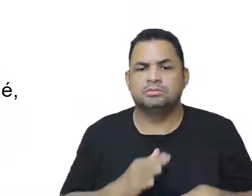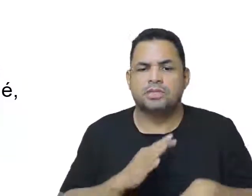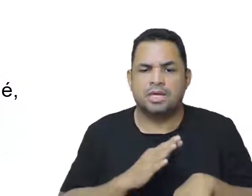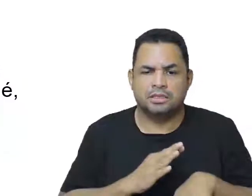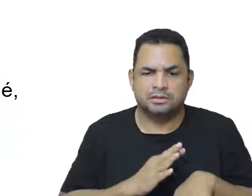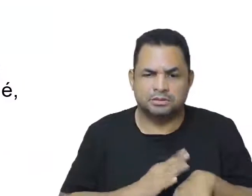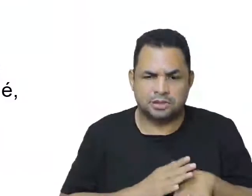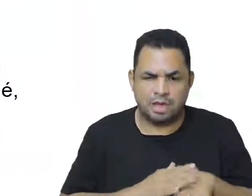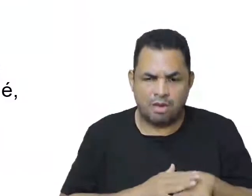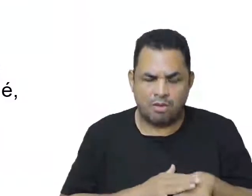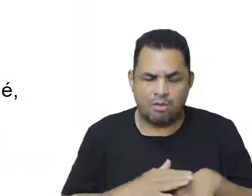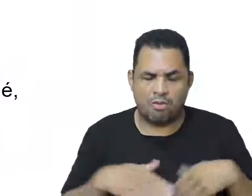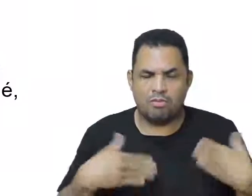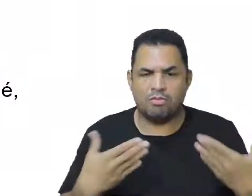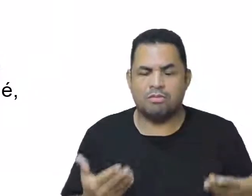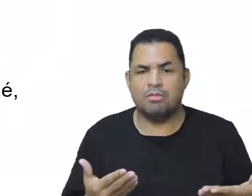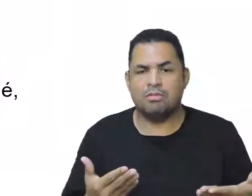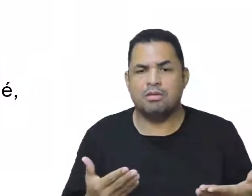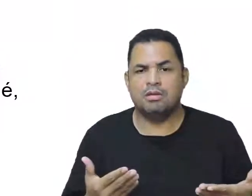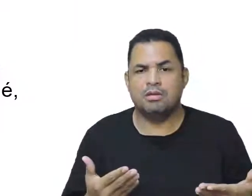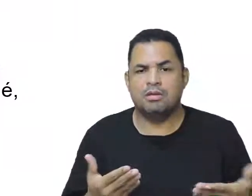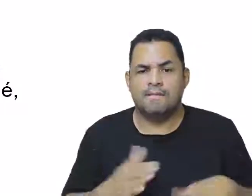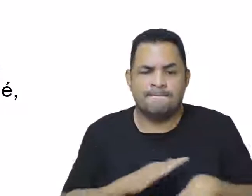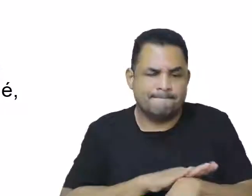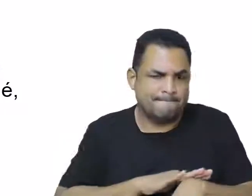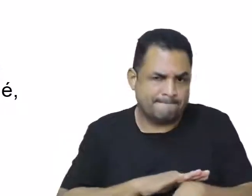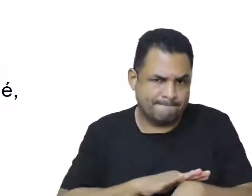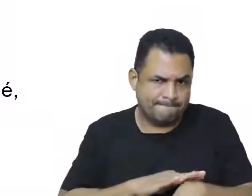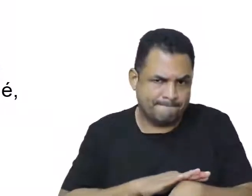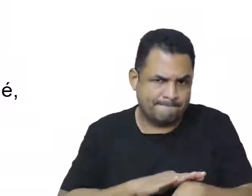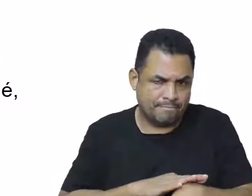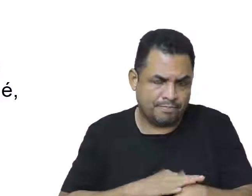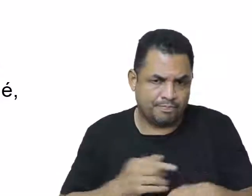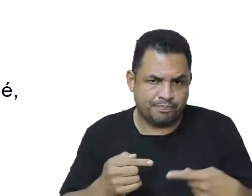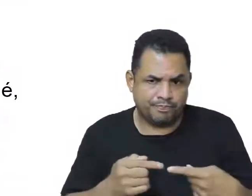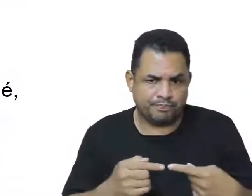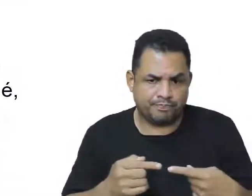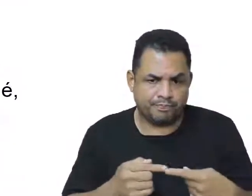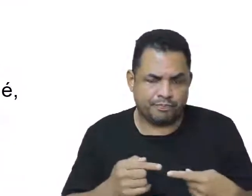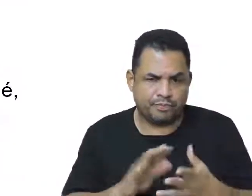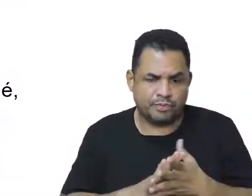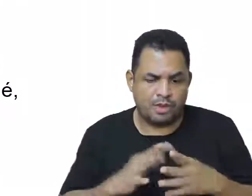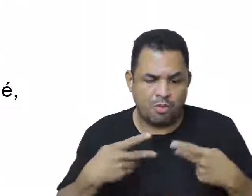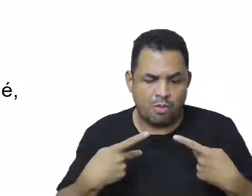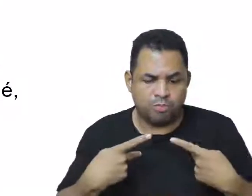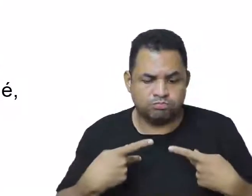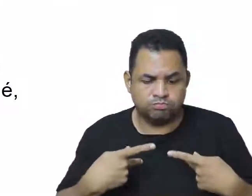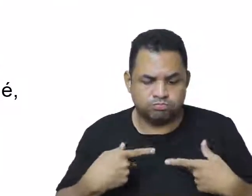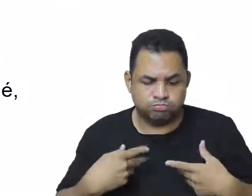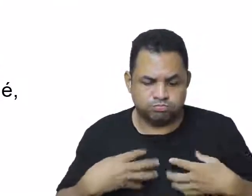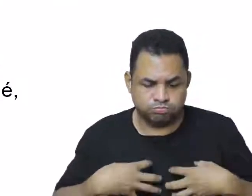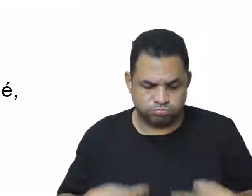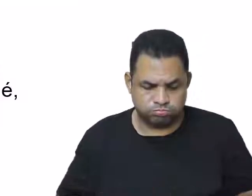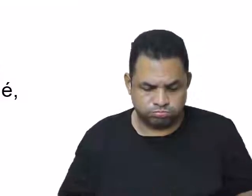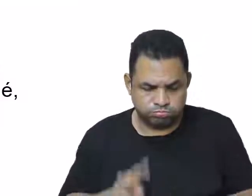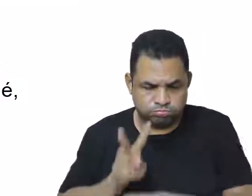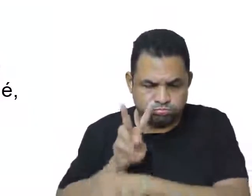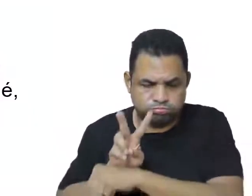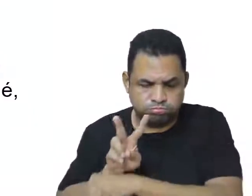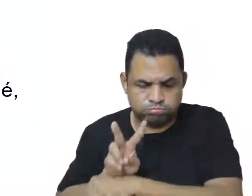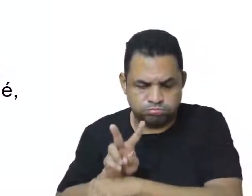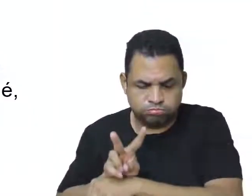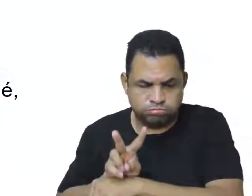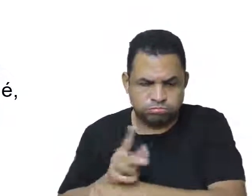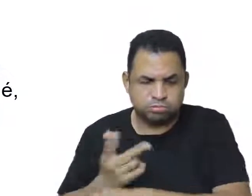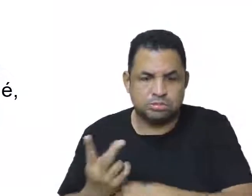Então, a pele também ela está muito associada a um órgão de defesa. Por quê? Porque se não